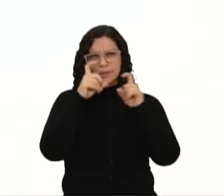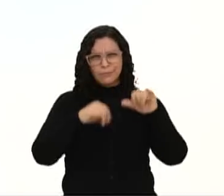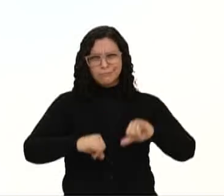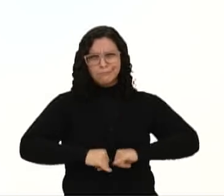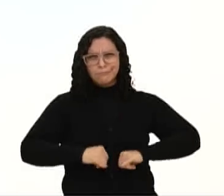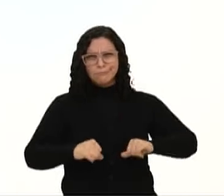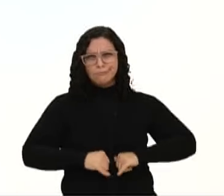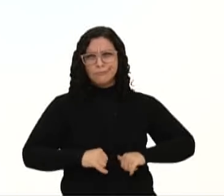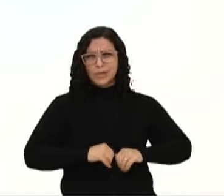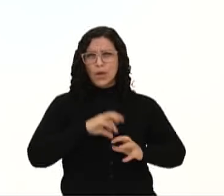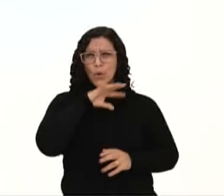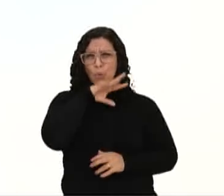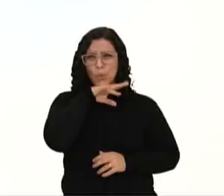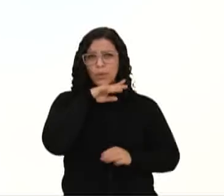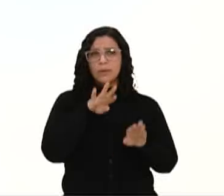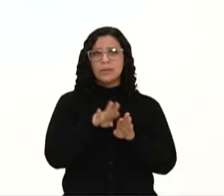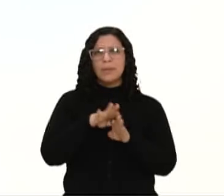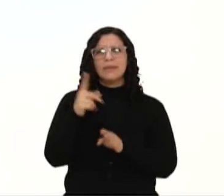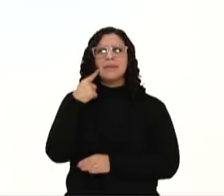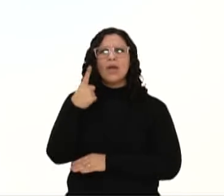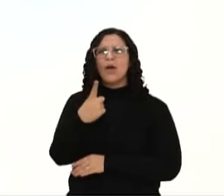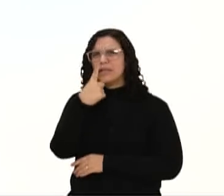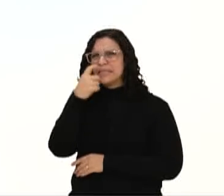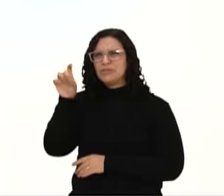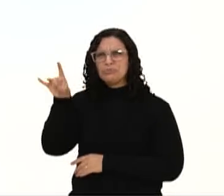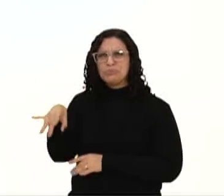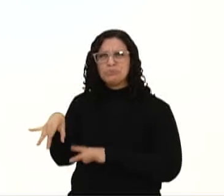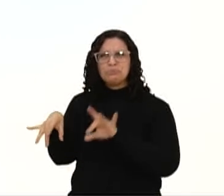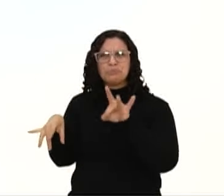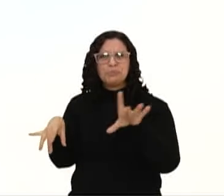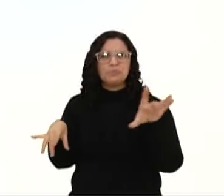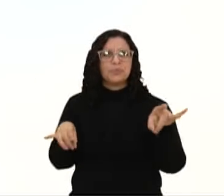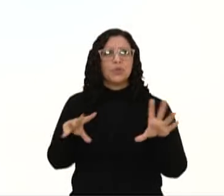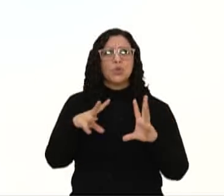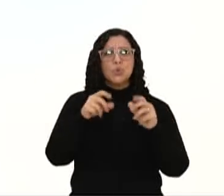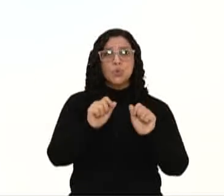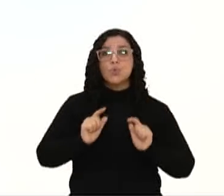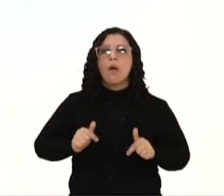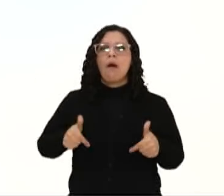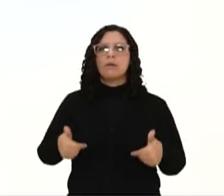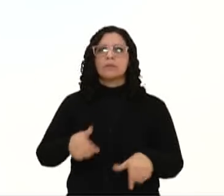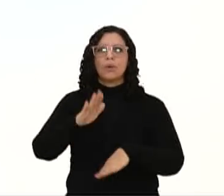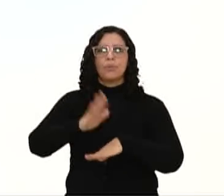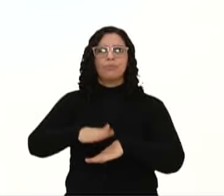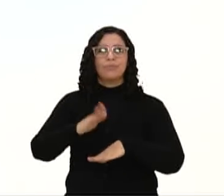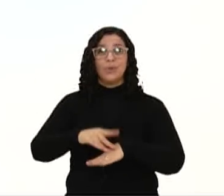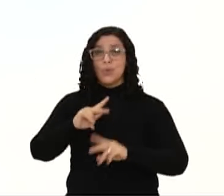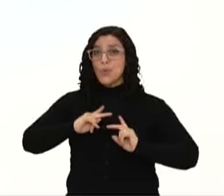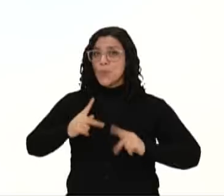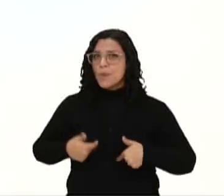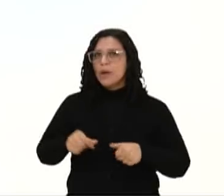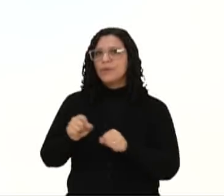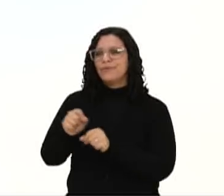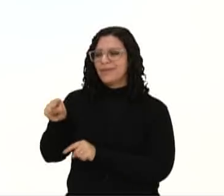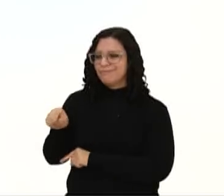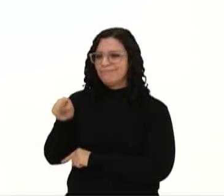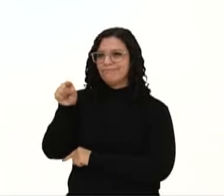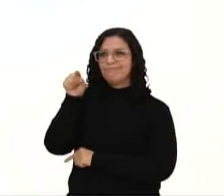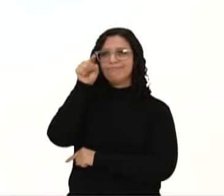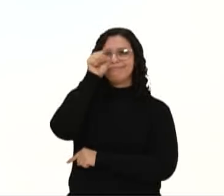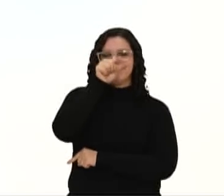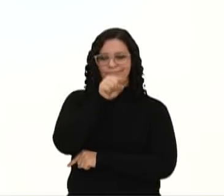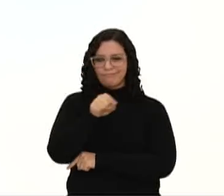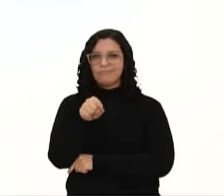alterações negativas e aí todos os resultados ali das ações humanas que geram situações